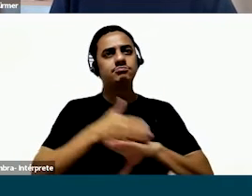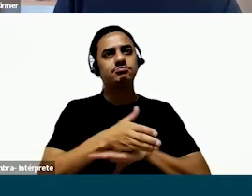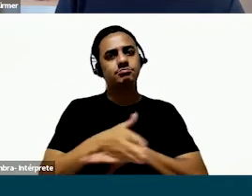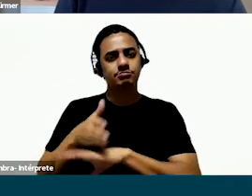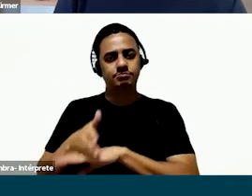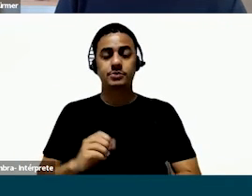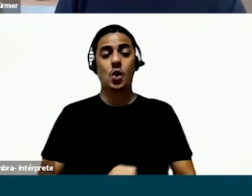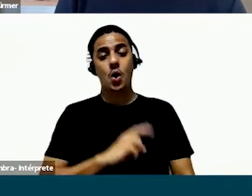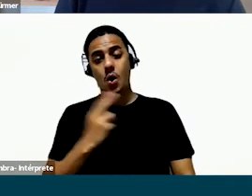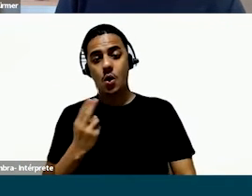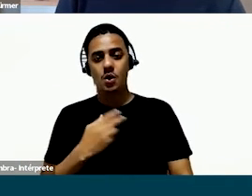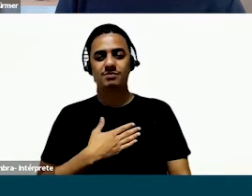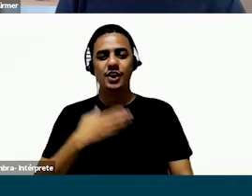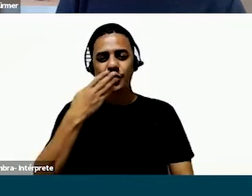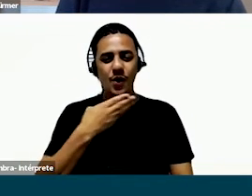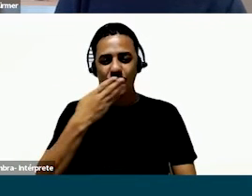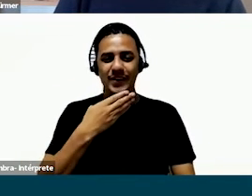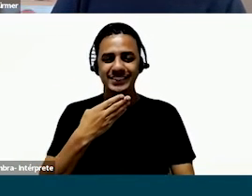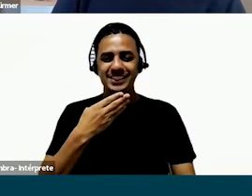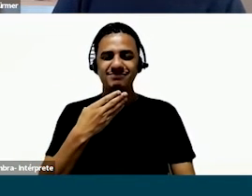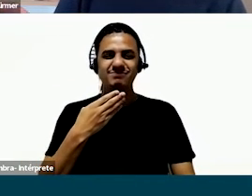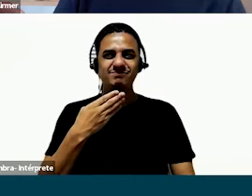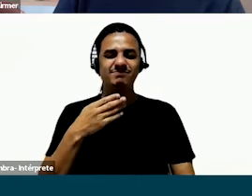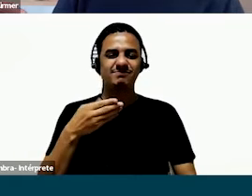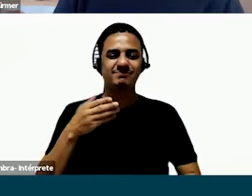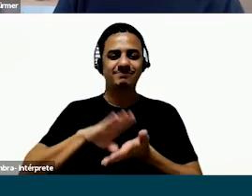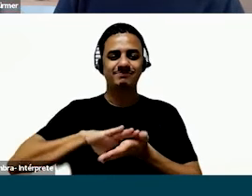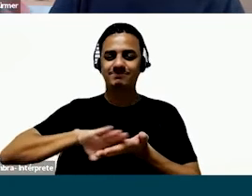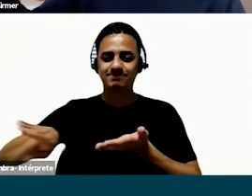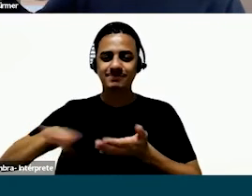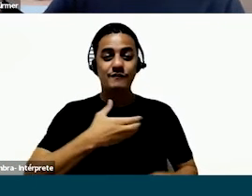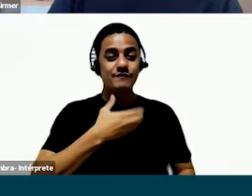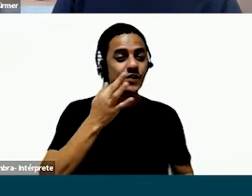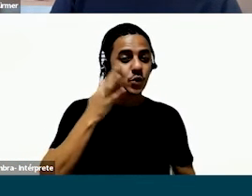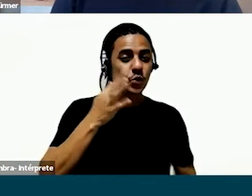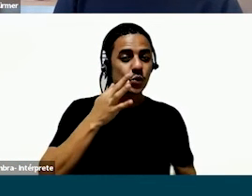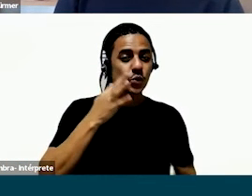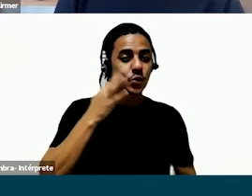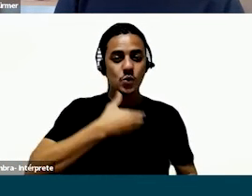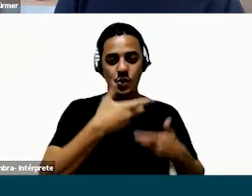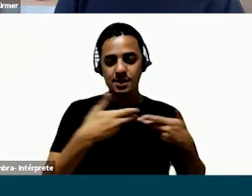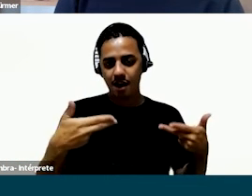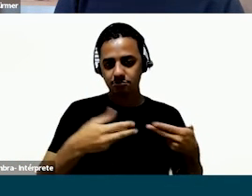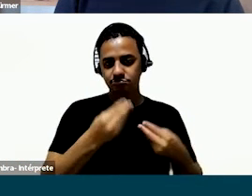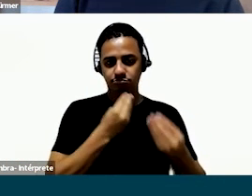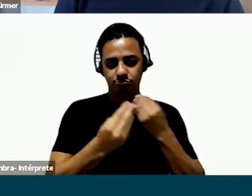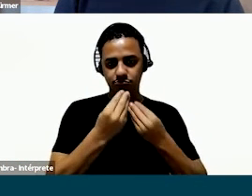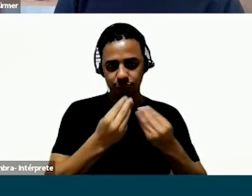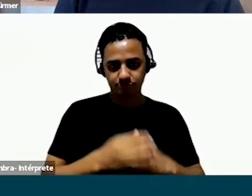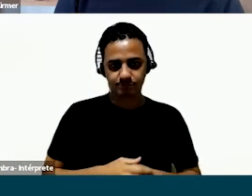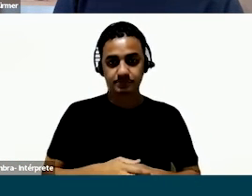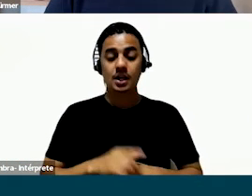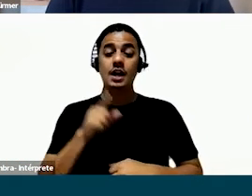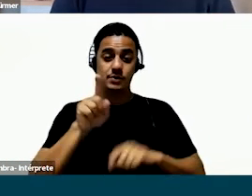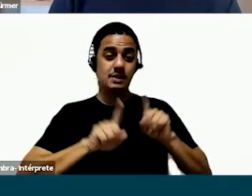você pratica, ou trocar o doce da sobremesa por uma fruta, por exemplo. Uma alternativa mais saudável. E também a métrica